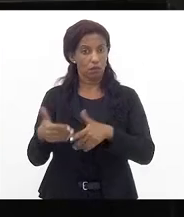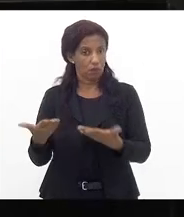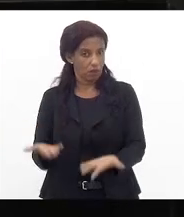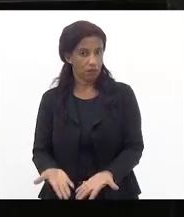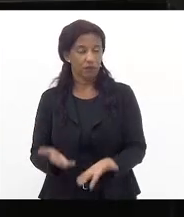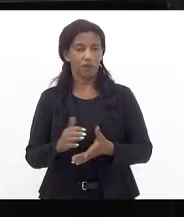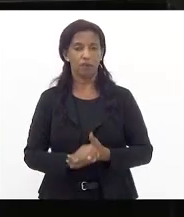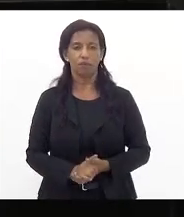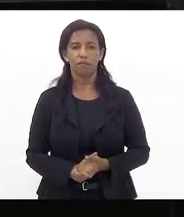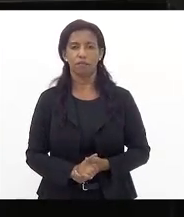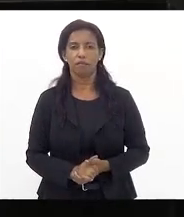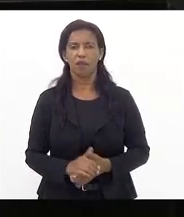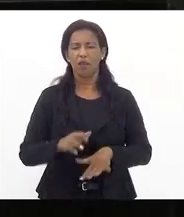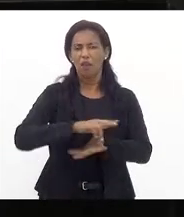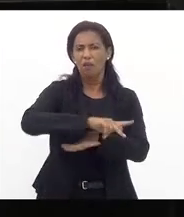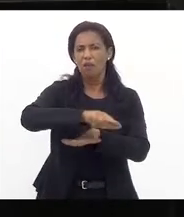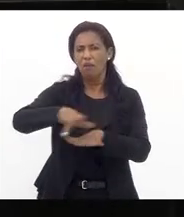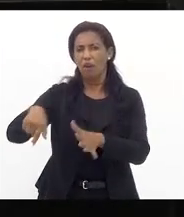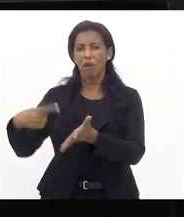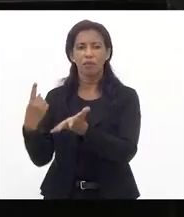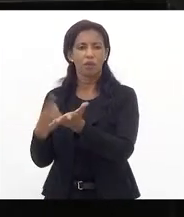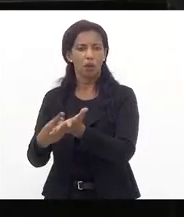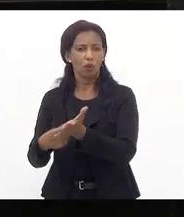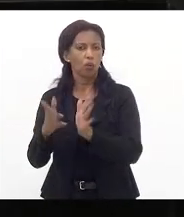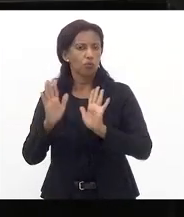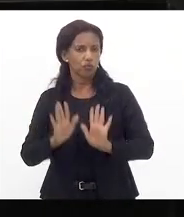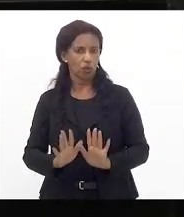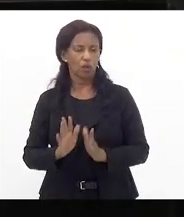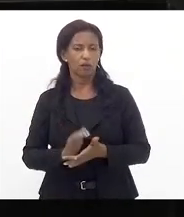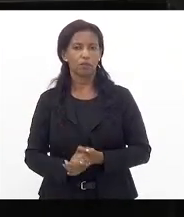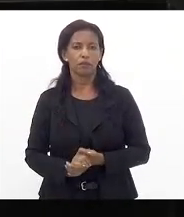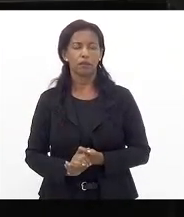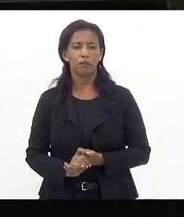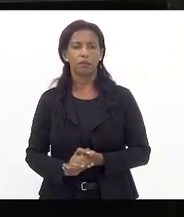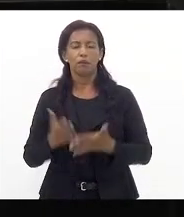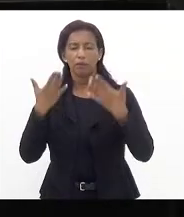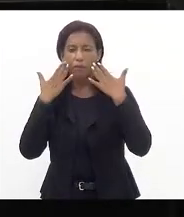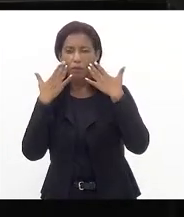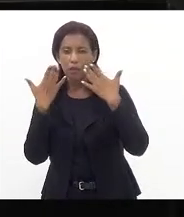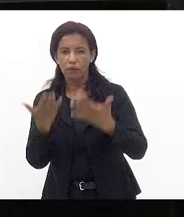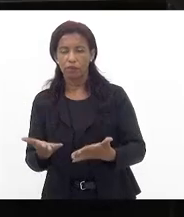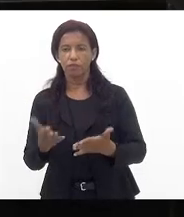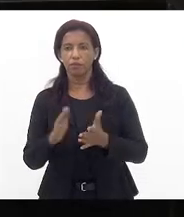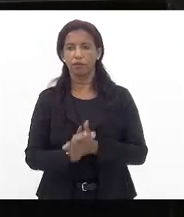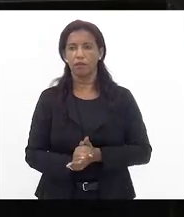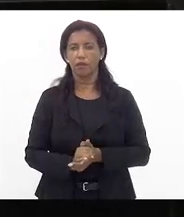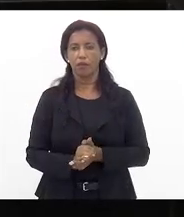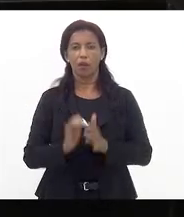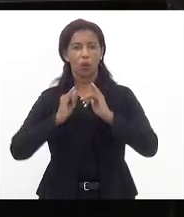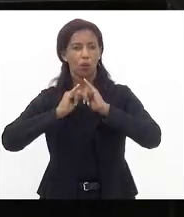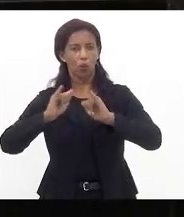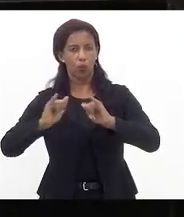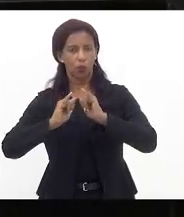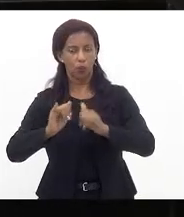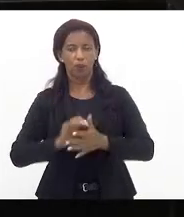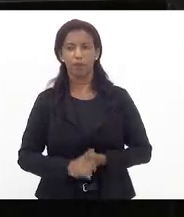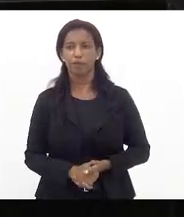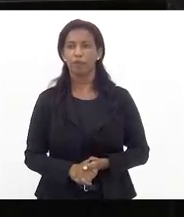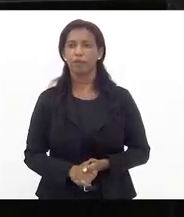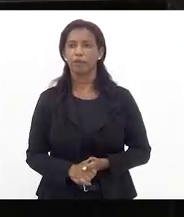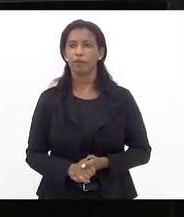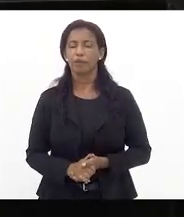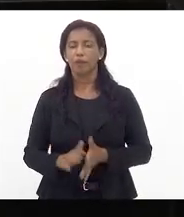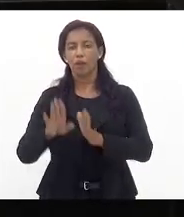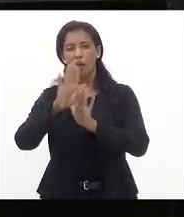feito. Vários acordos aqui já foram manifestamente publicizados. As